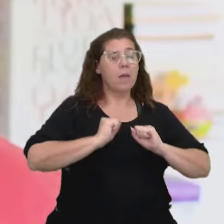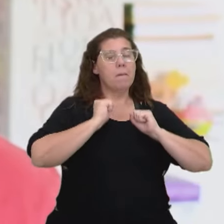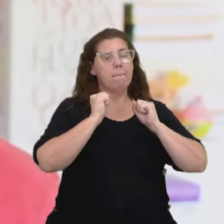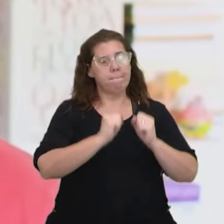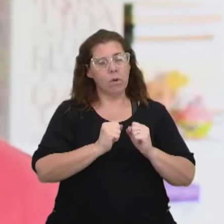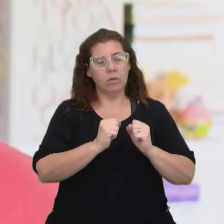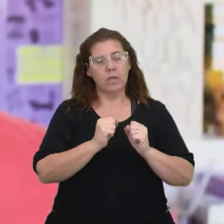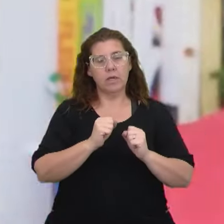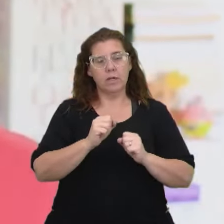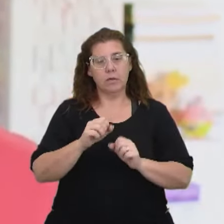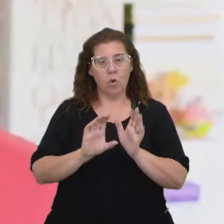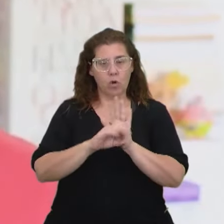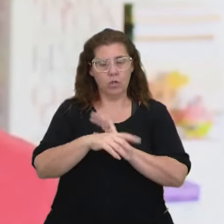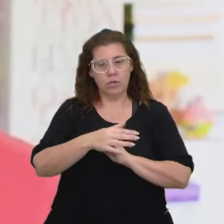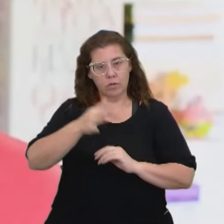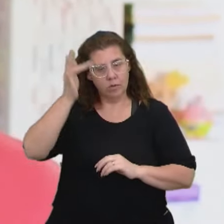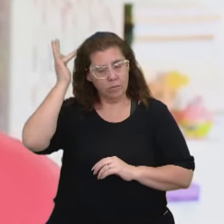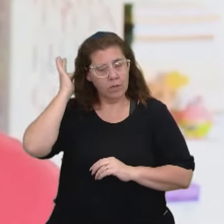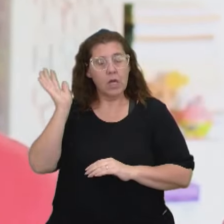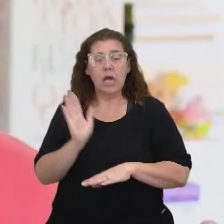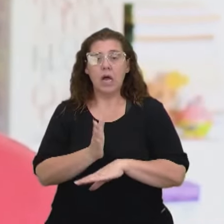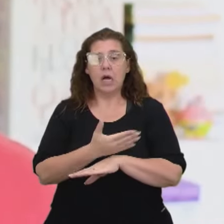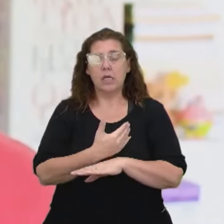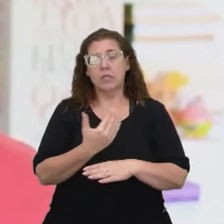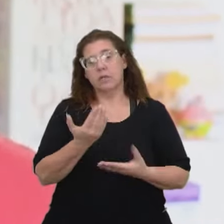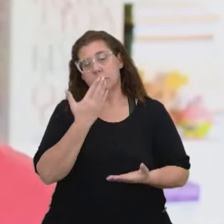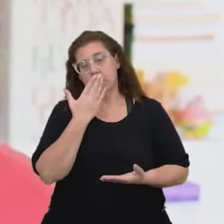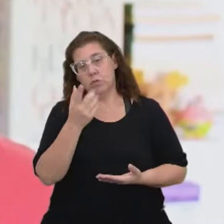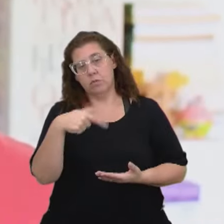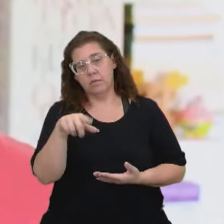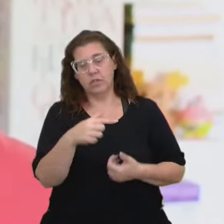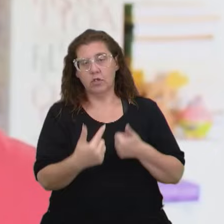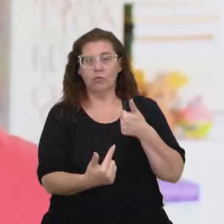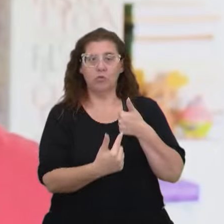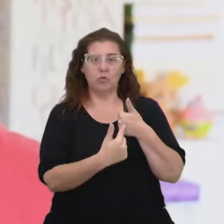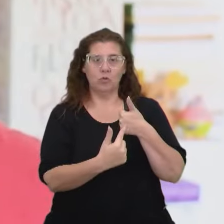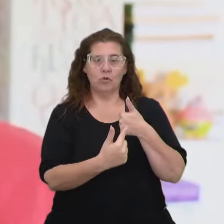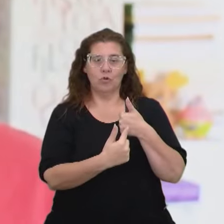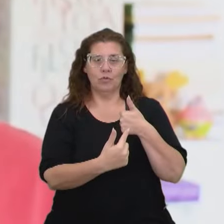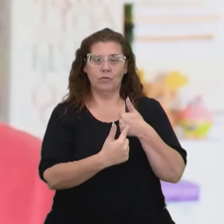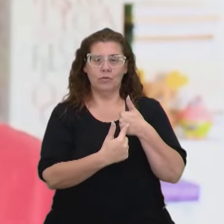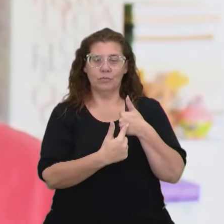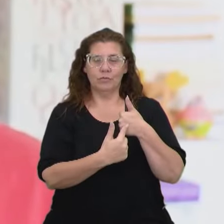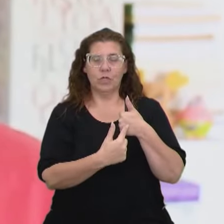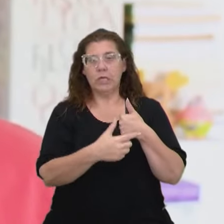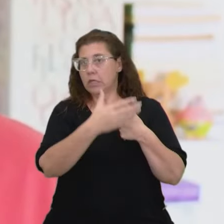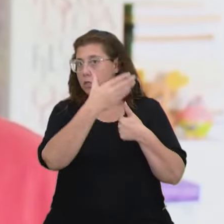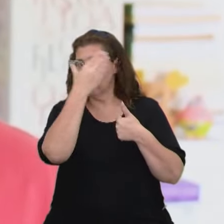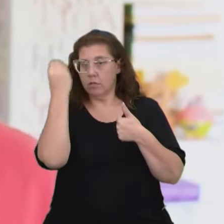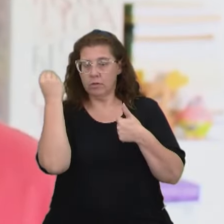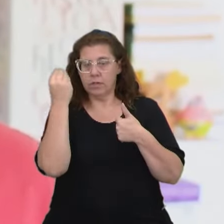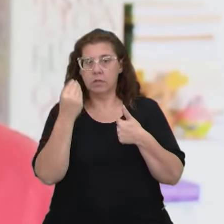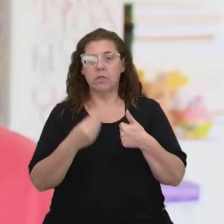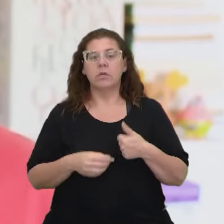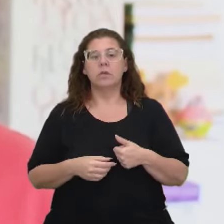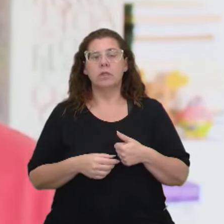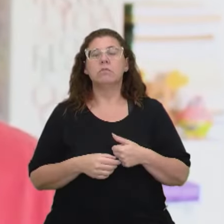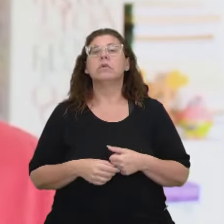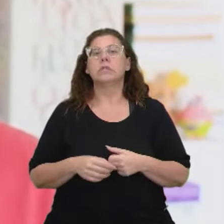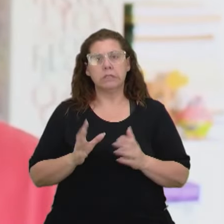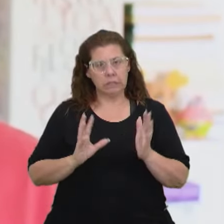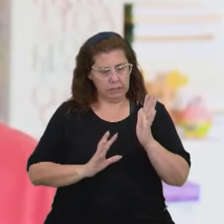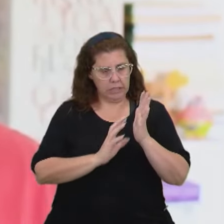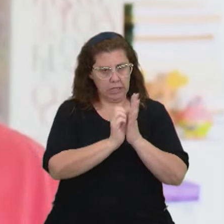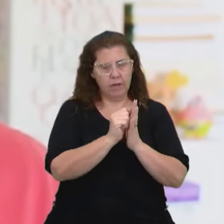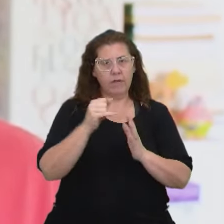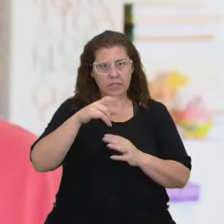na filosofia do Foucault. Antes da gente começar, eu quero pedir para você já deixar aqui embaixo o seu like, não se esquecer de inscrever-se no canal se você